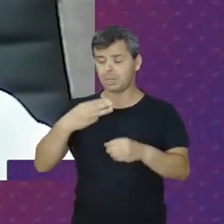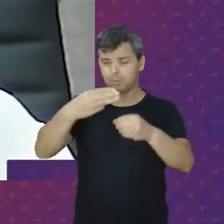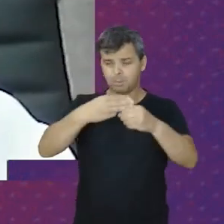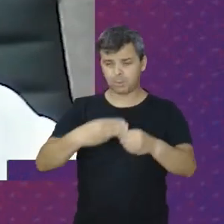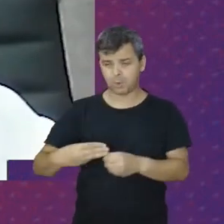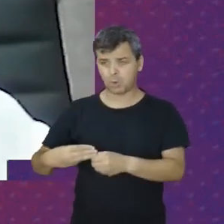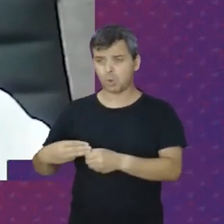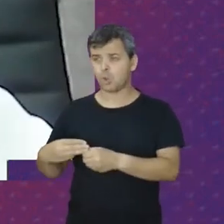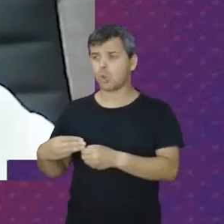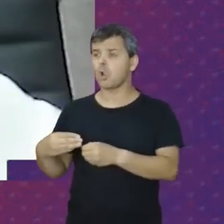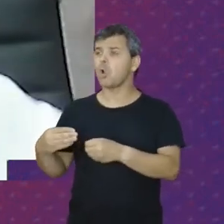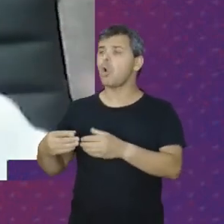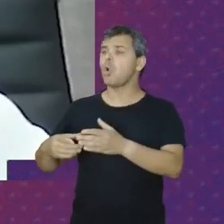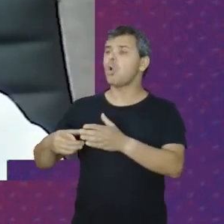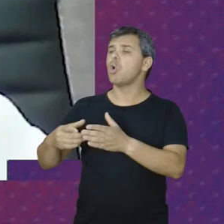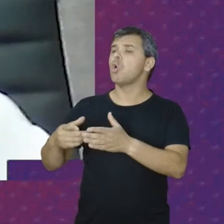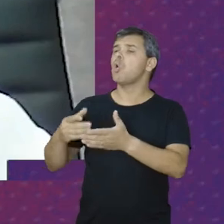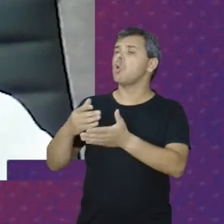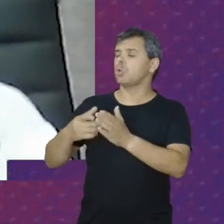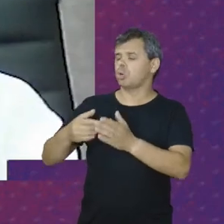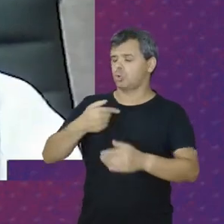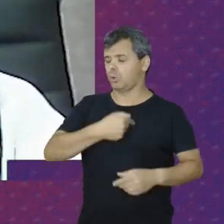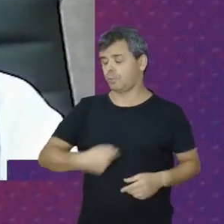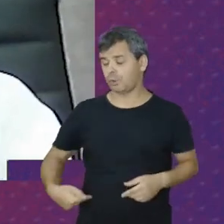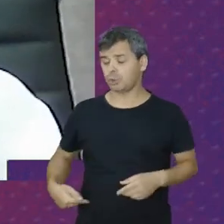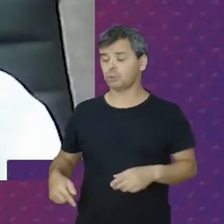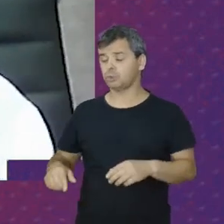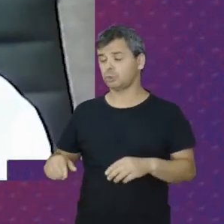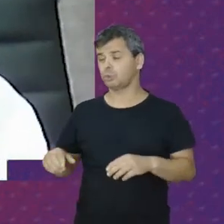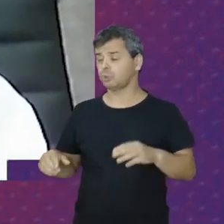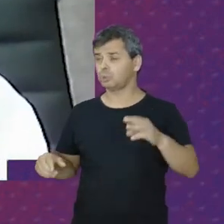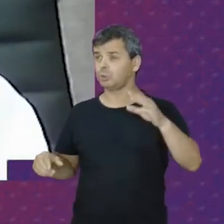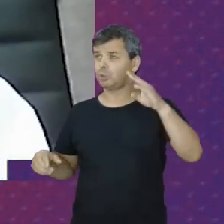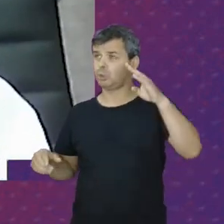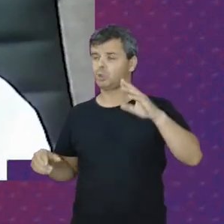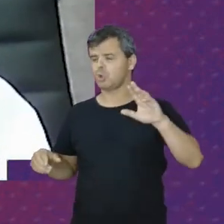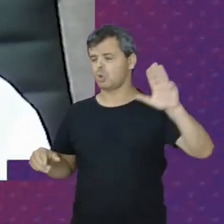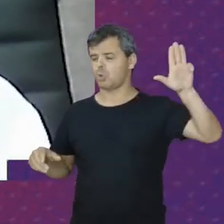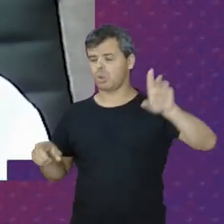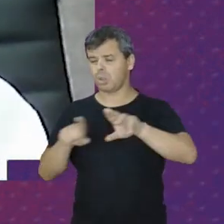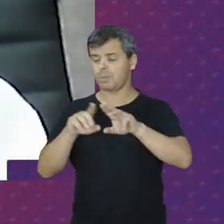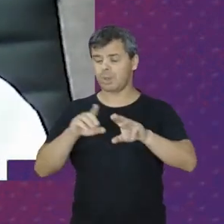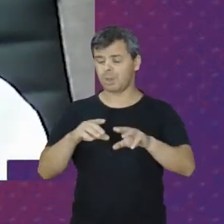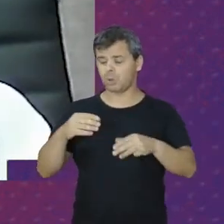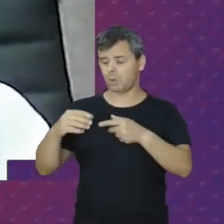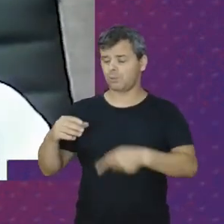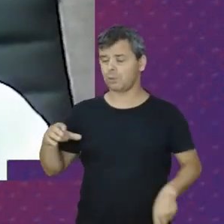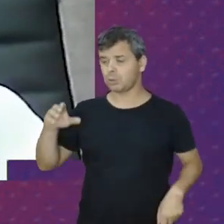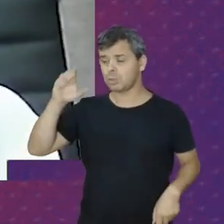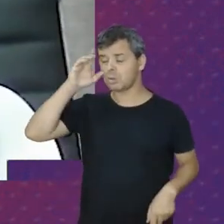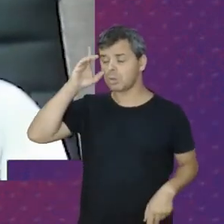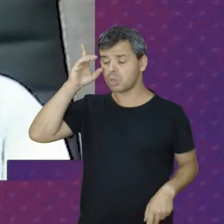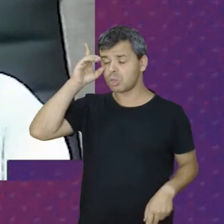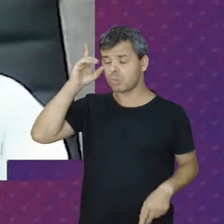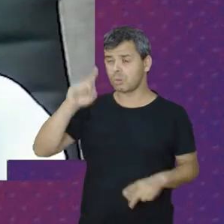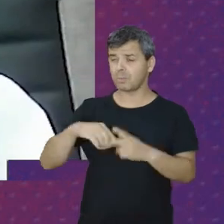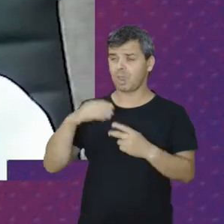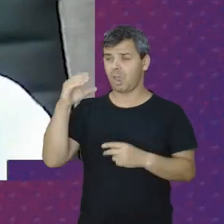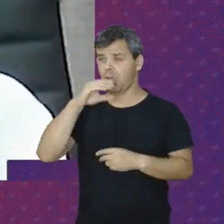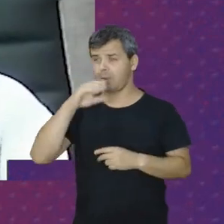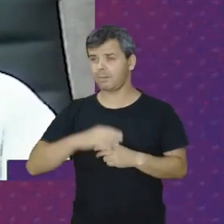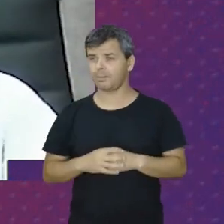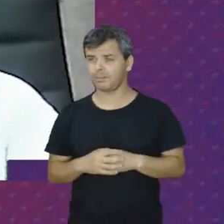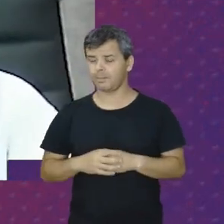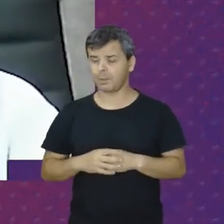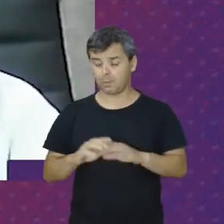os governos que antecederam a este último governo. Então, o que é que eu queria dizer para vocês? Para ser muito rápida, eu